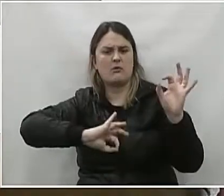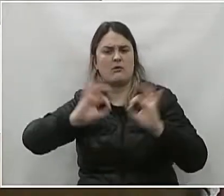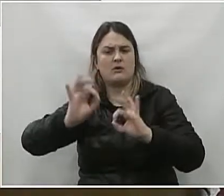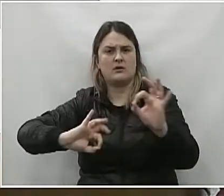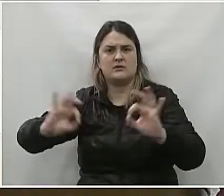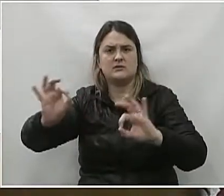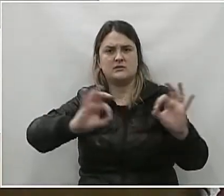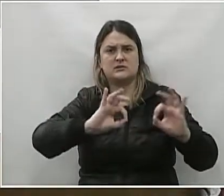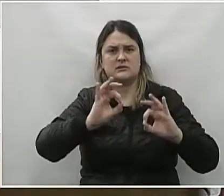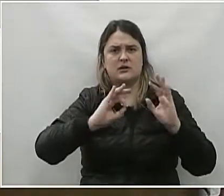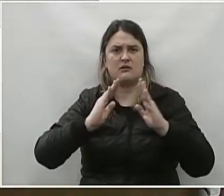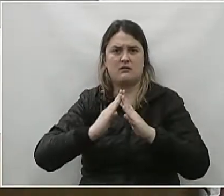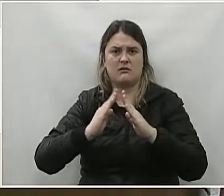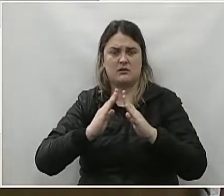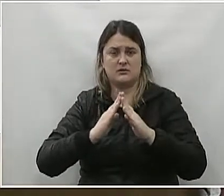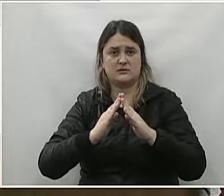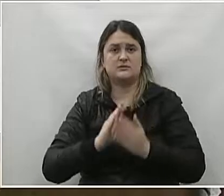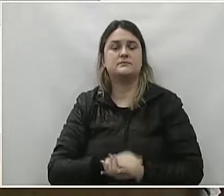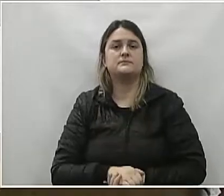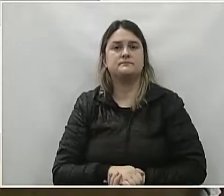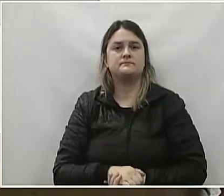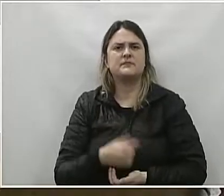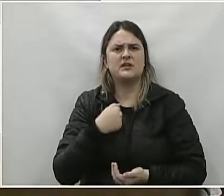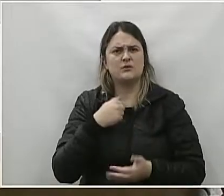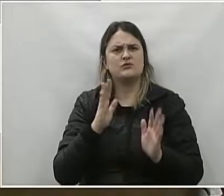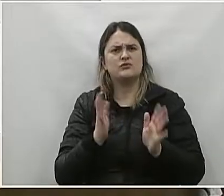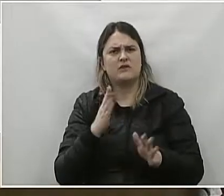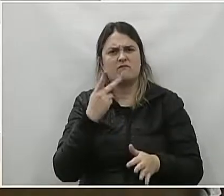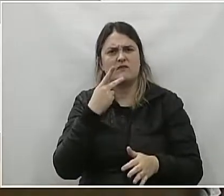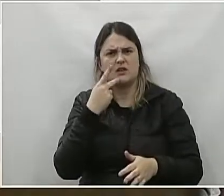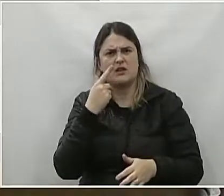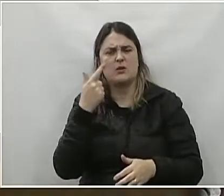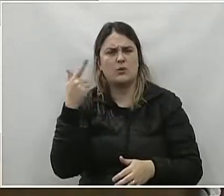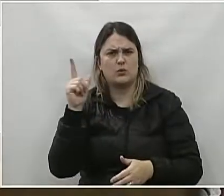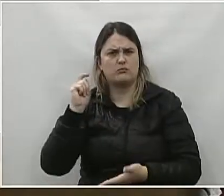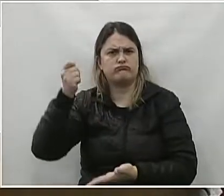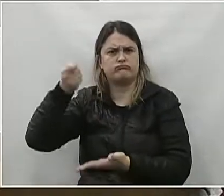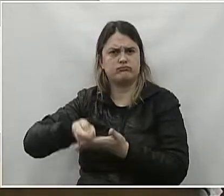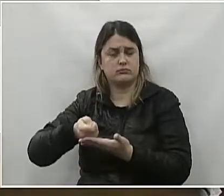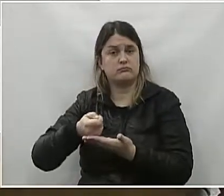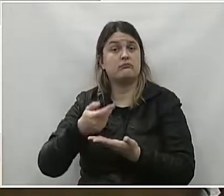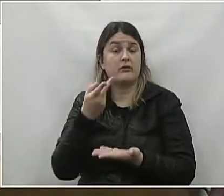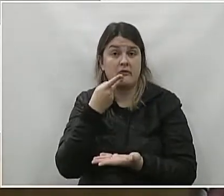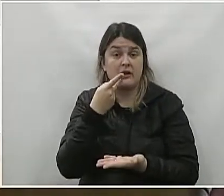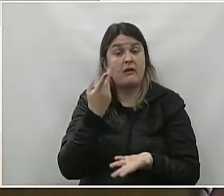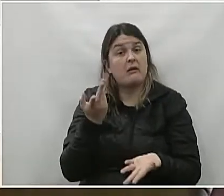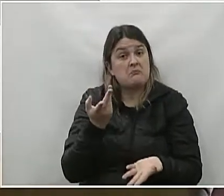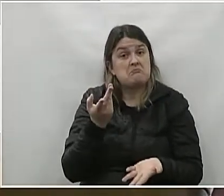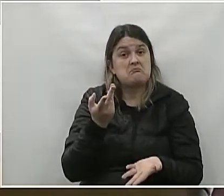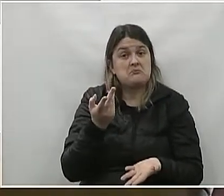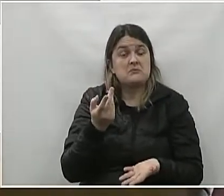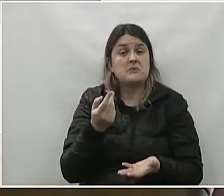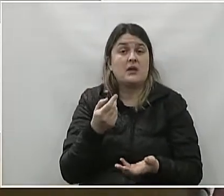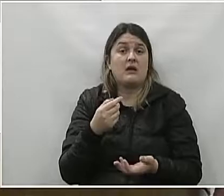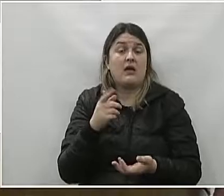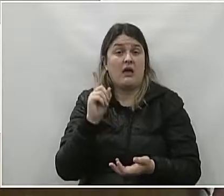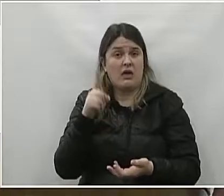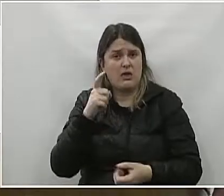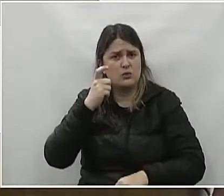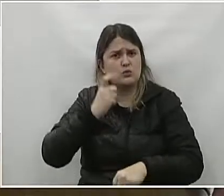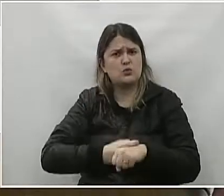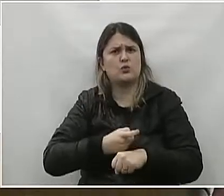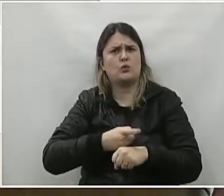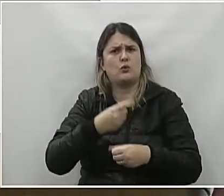casa. Infelizmente, como eu falei, já comentei isso, inclusive com o promotor, ele falou assim, olha, Emerson, é uma medida